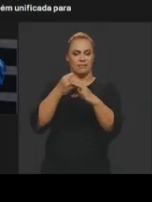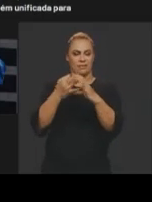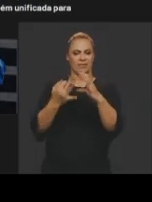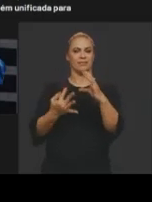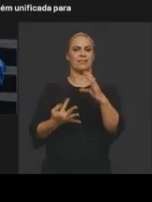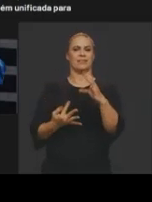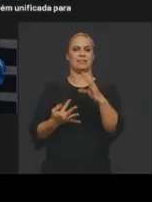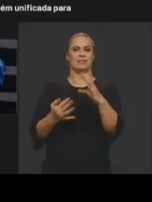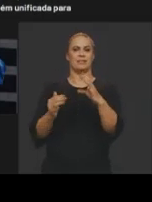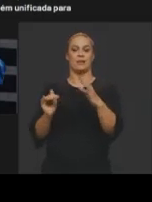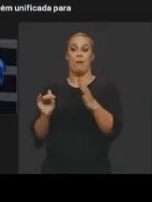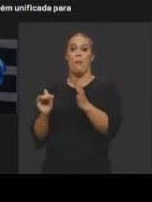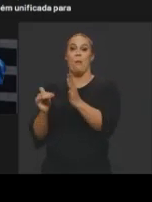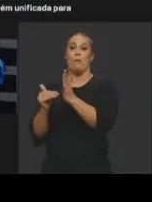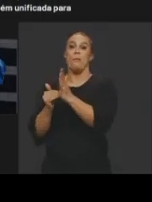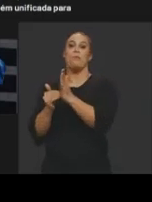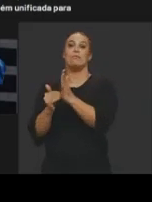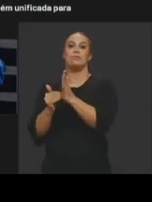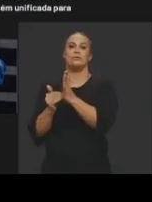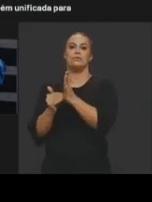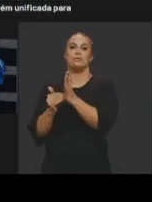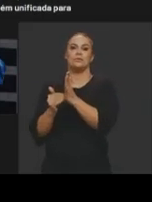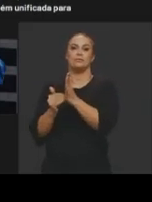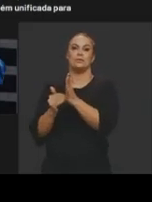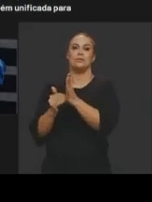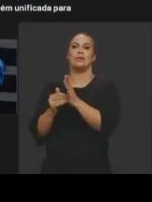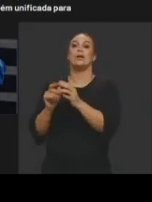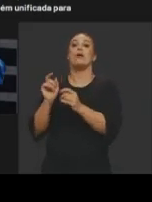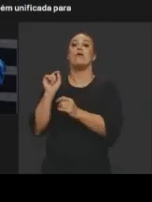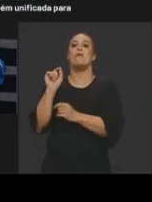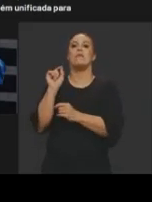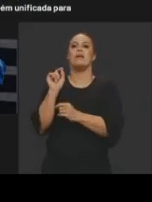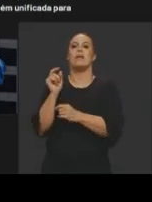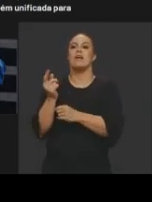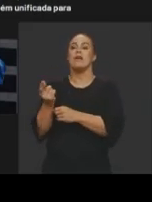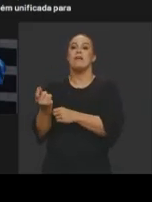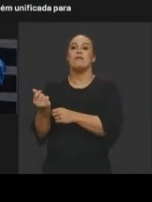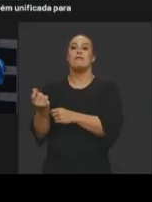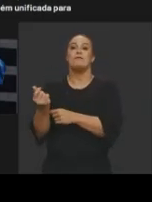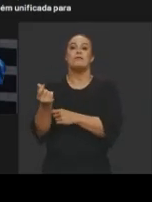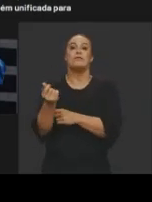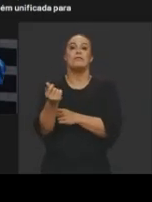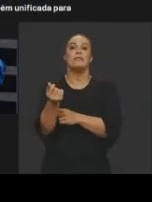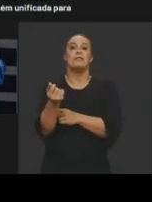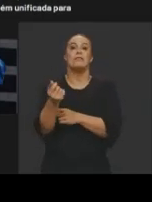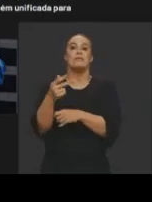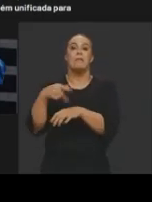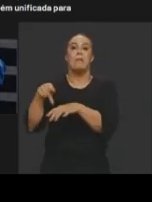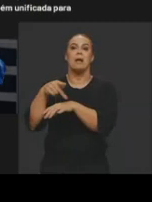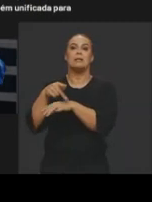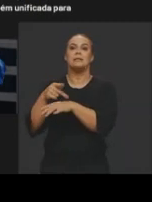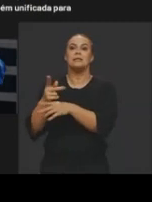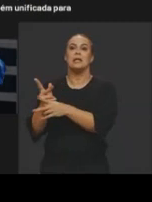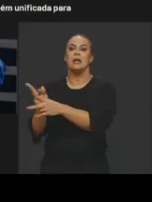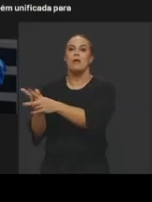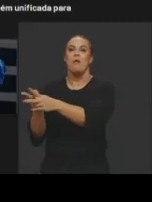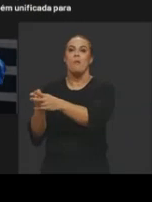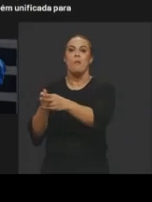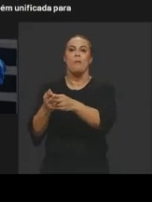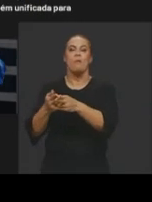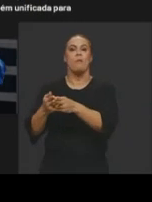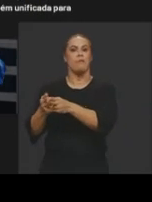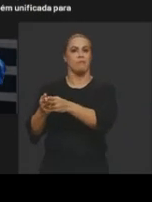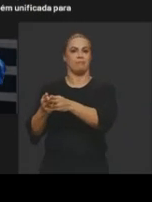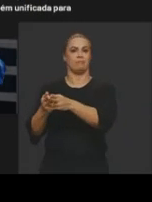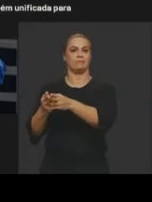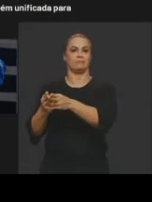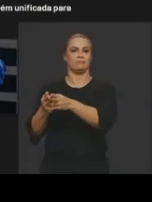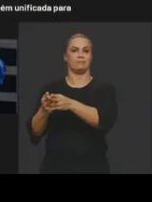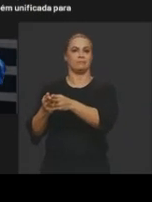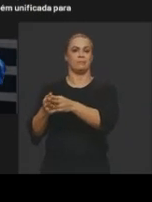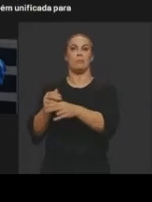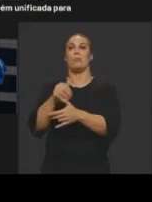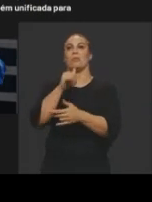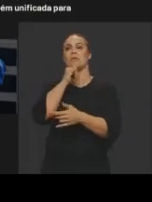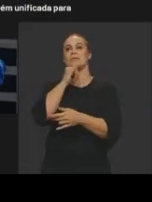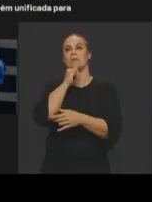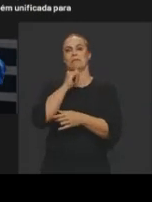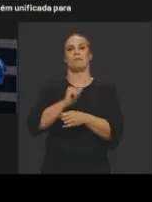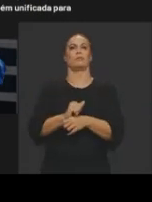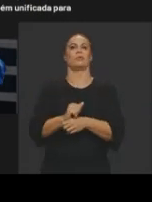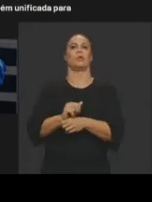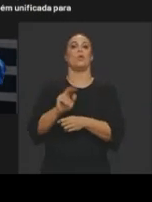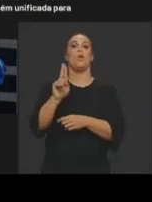monetária. Então, pessoal, quer dizer que acabaram as moedas dos países, por exemplo, levando em consideração a União Europeia.